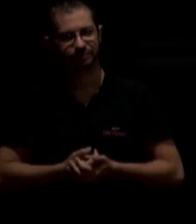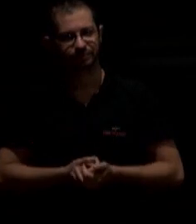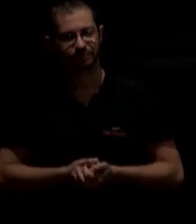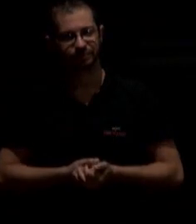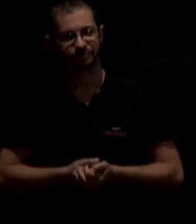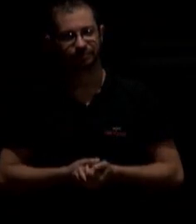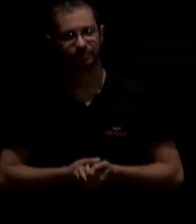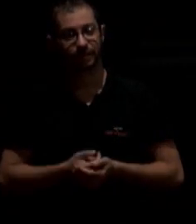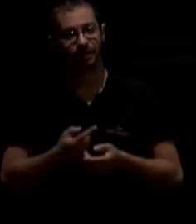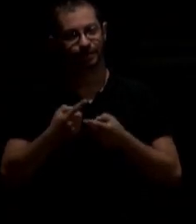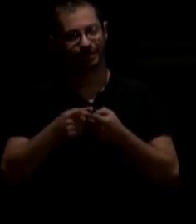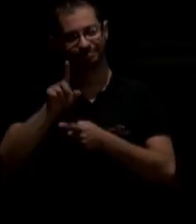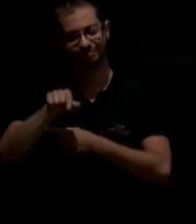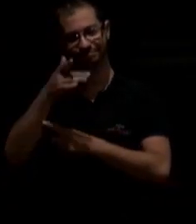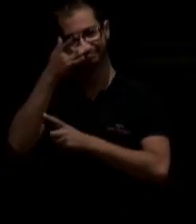porque ele é cristão.